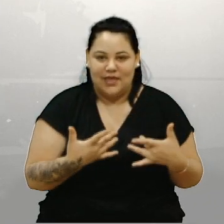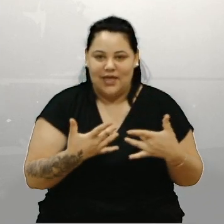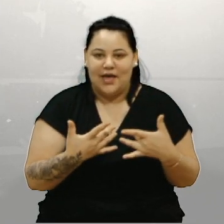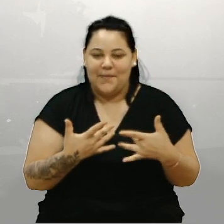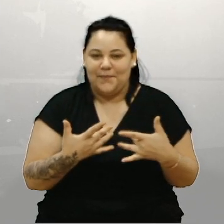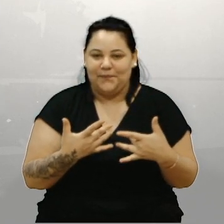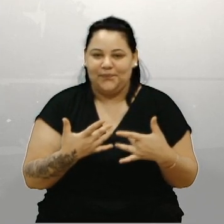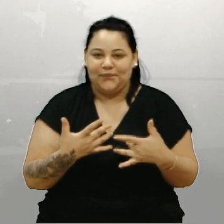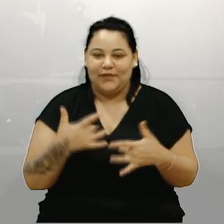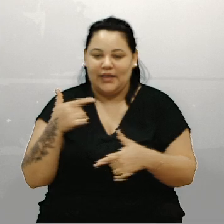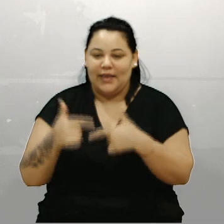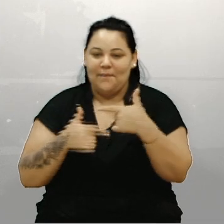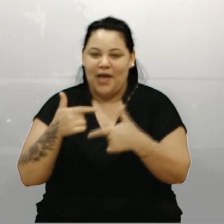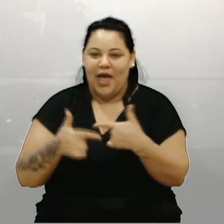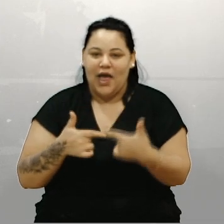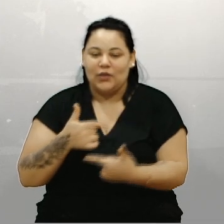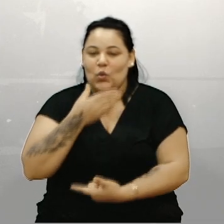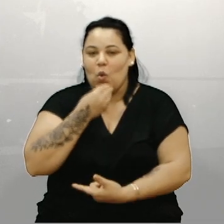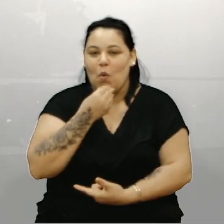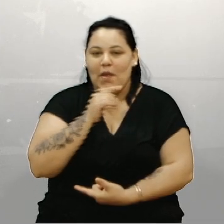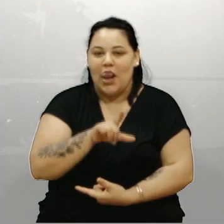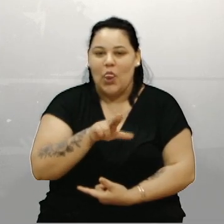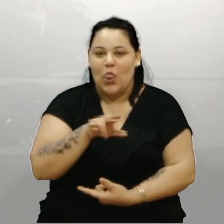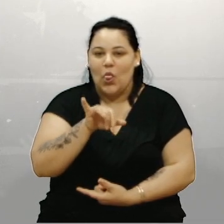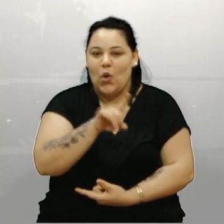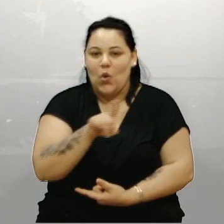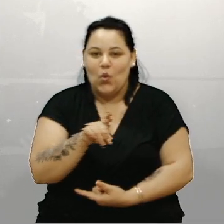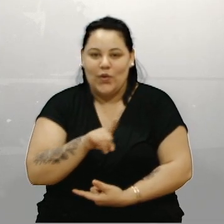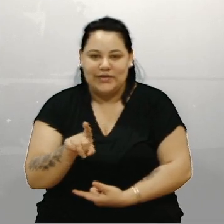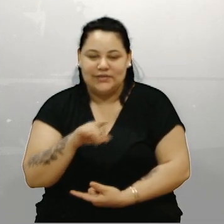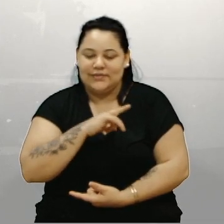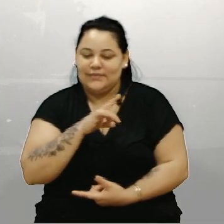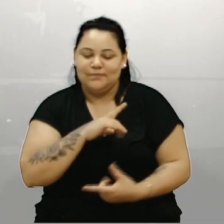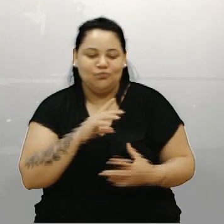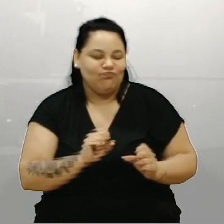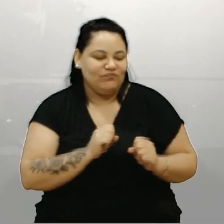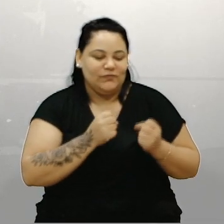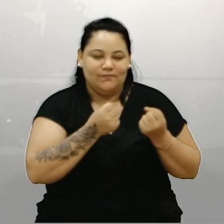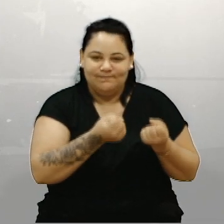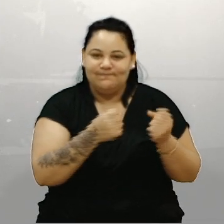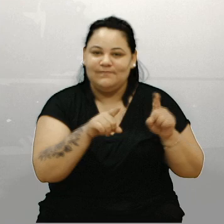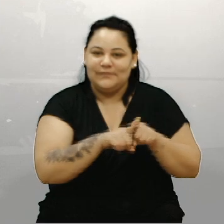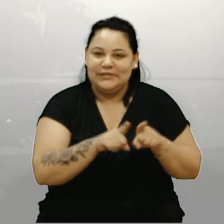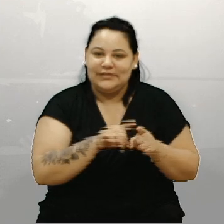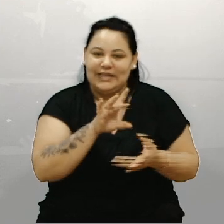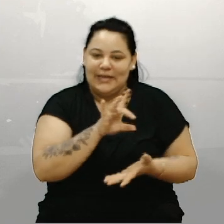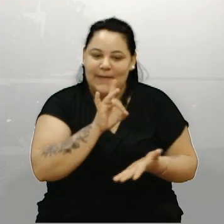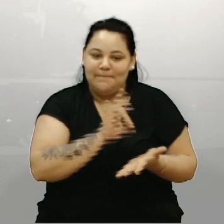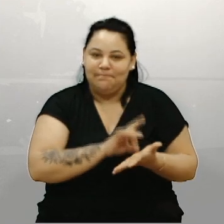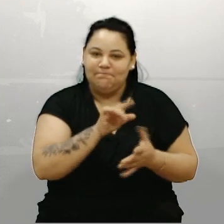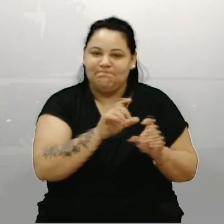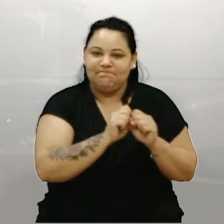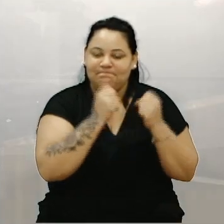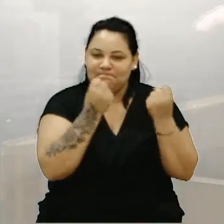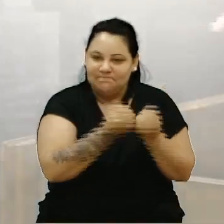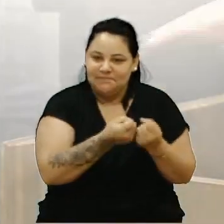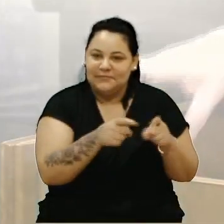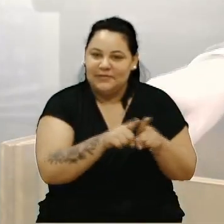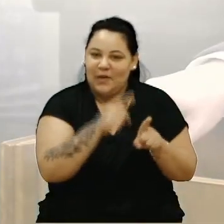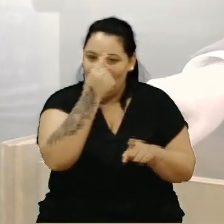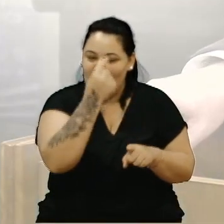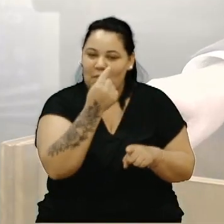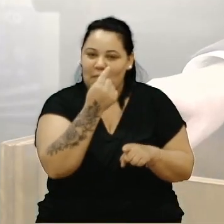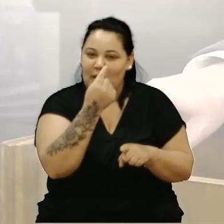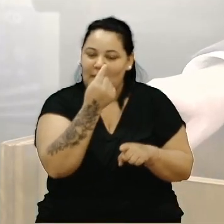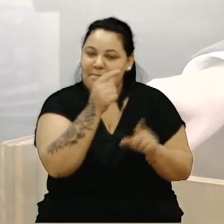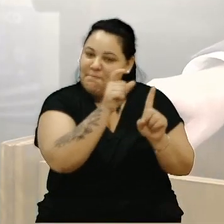Luiz Caetano, que não mediu esforços ali também para a realização desse seminário e é uma figura-chave